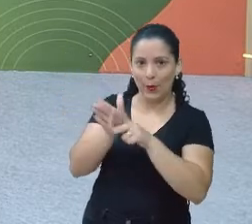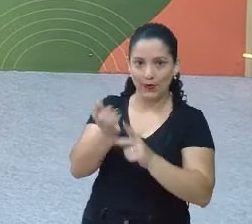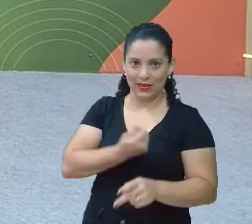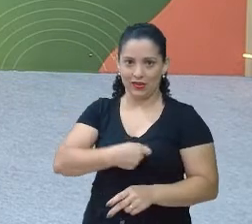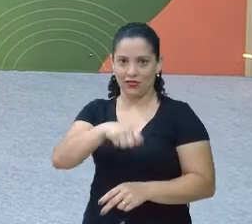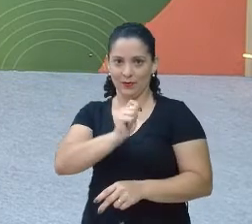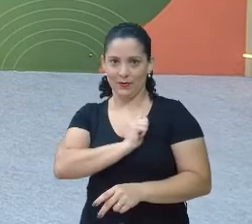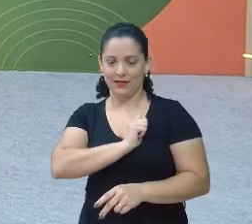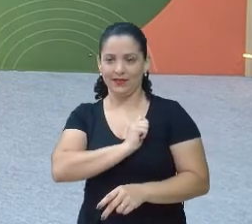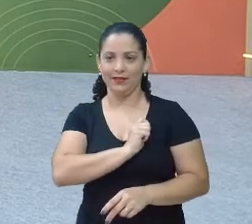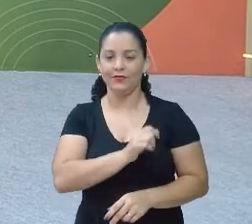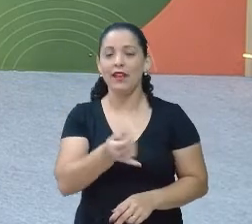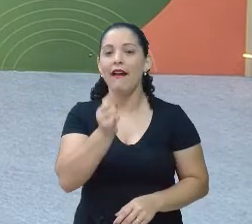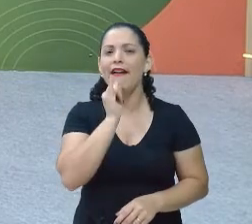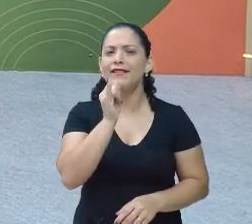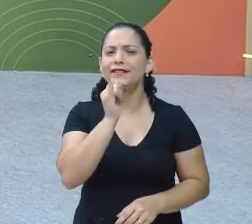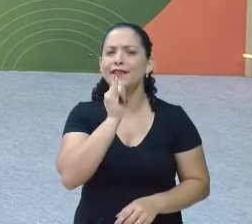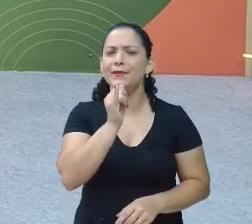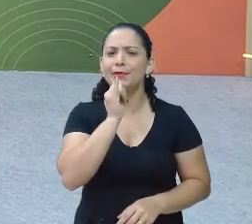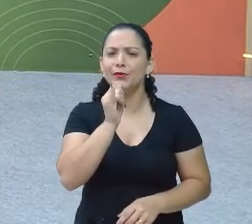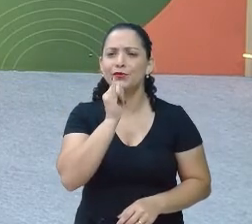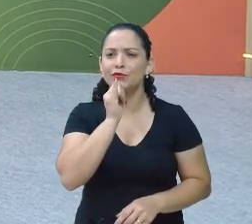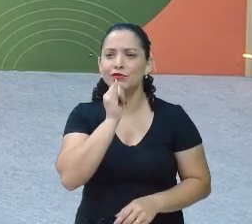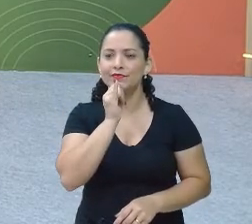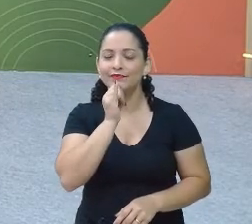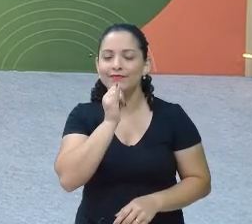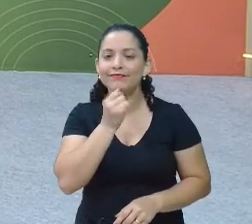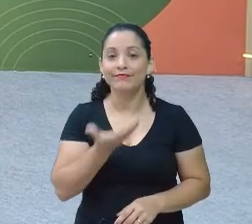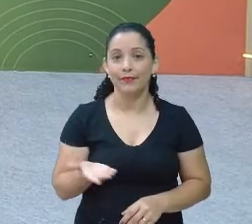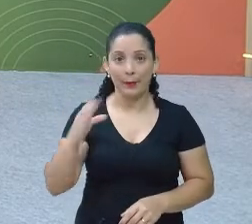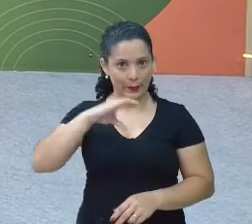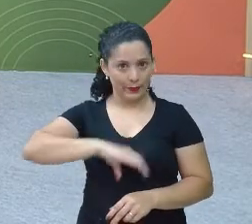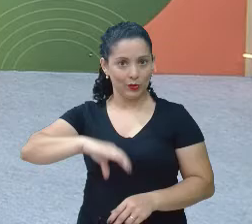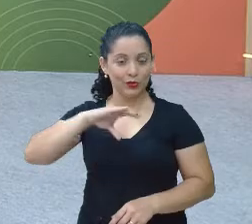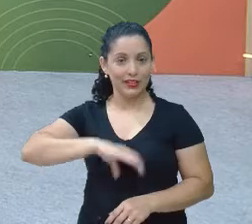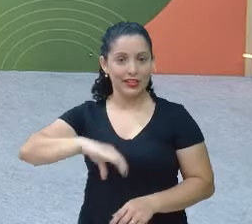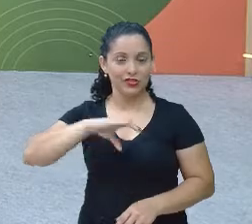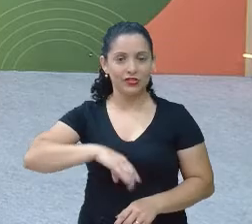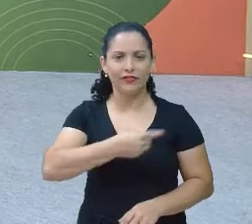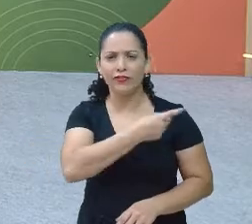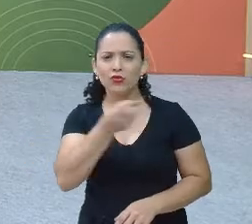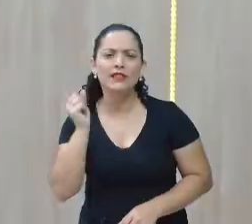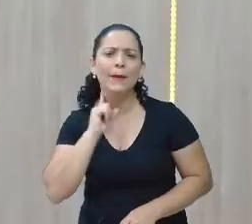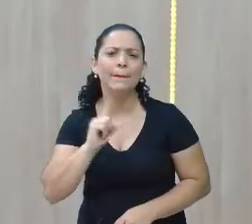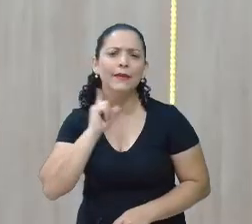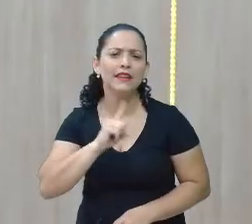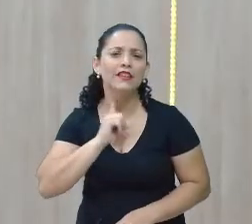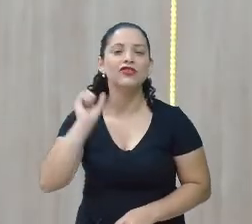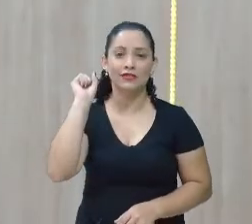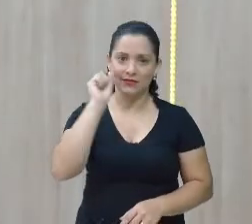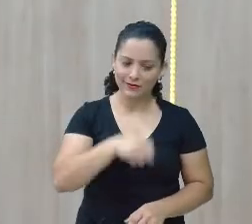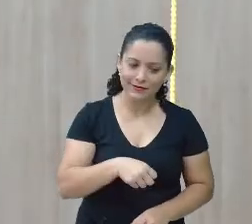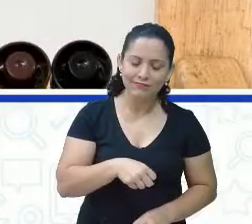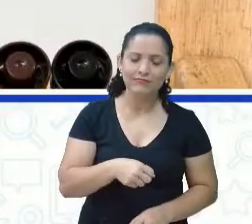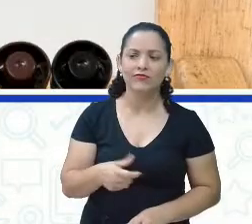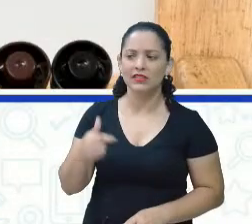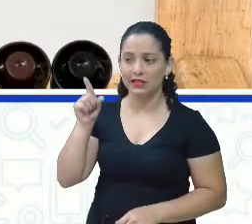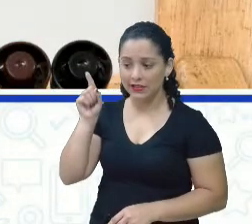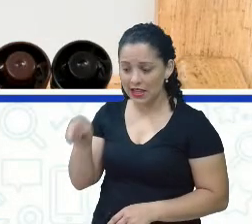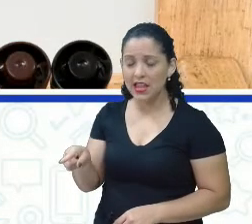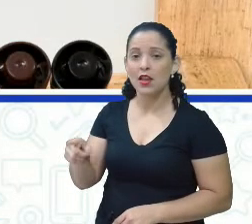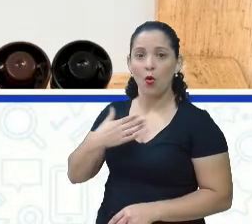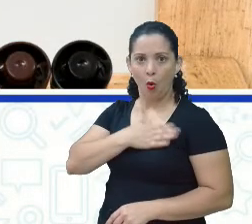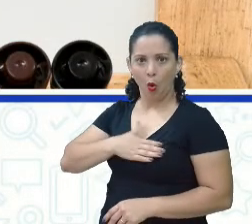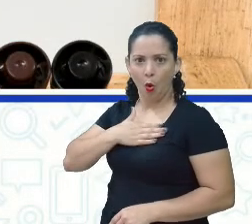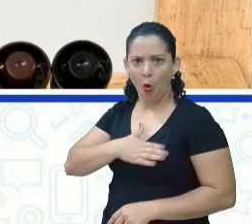aqui um pouquinho agora, exemplos de yes, no questions em português. Você é de Minas? Sim. Gosta de azeitona? Não. E de